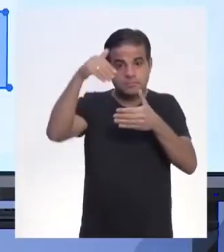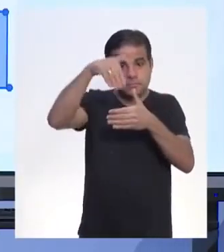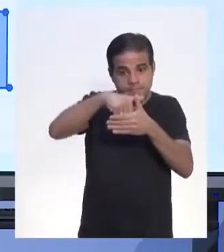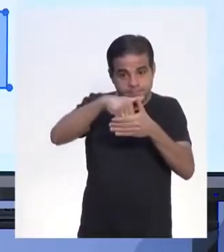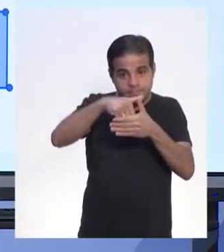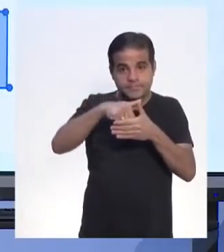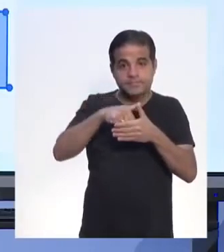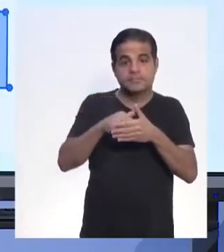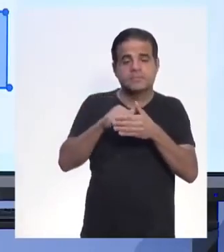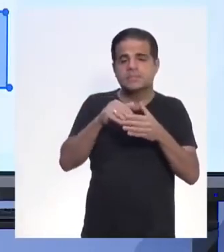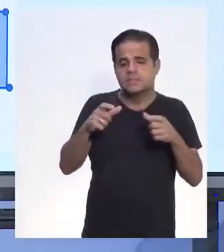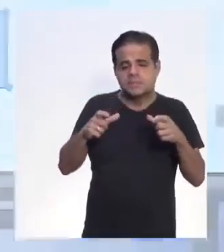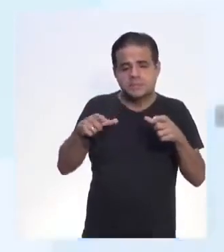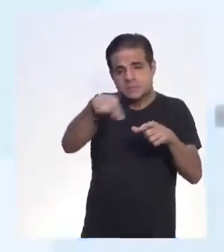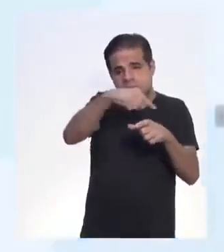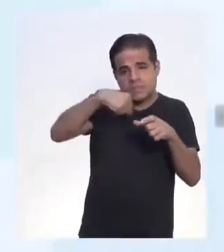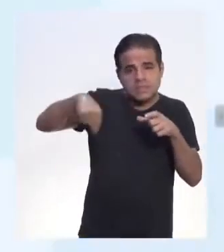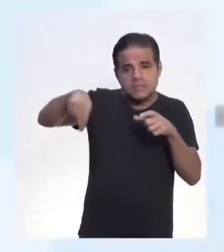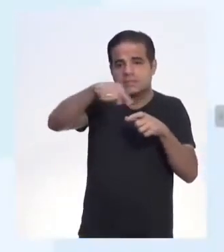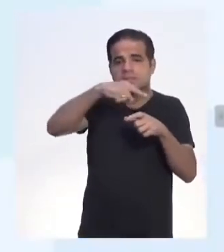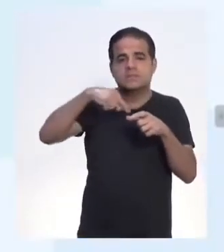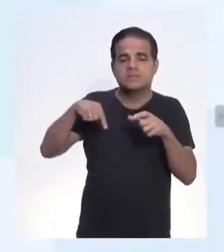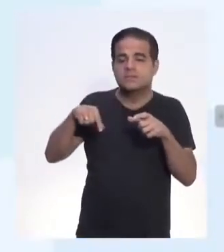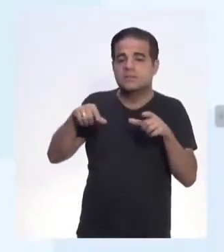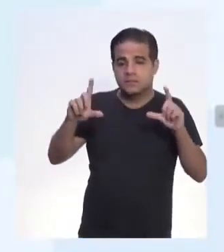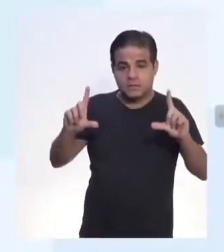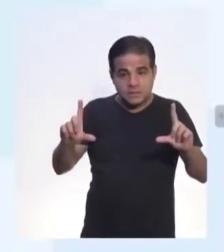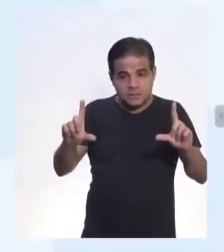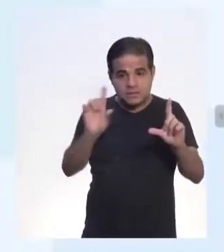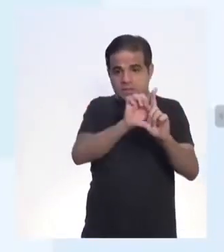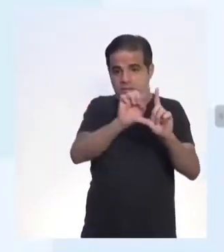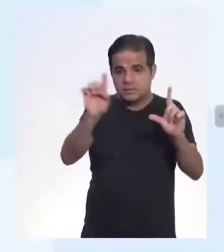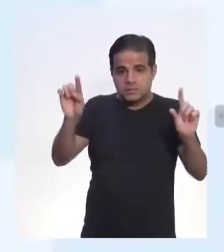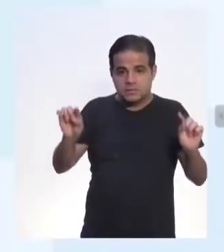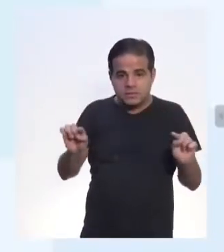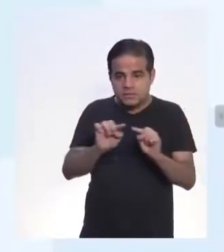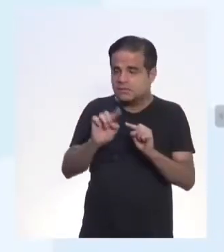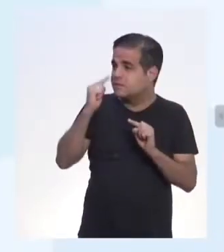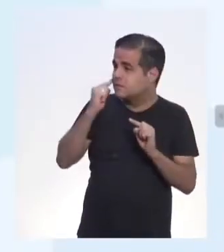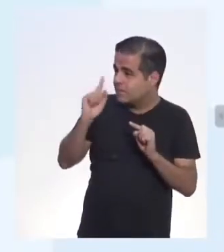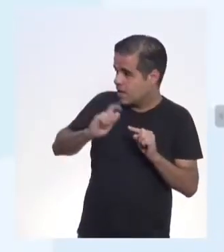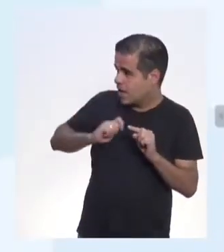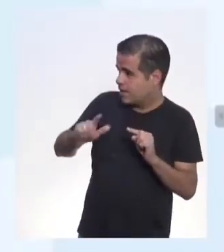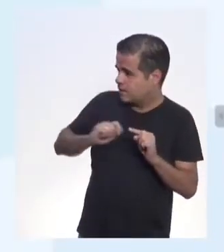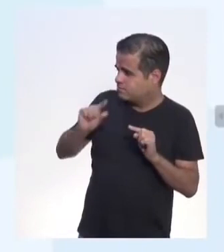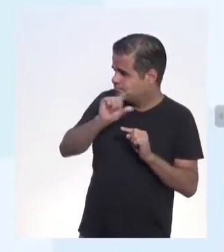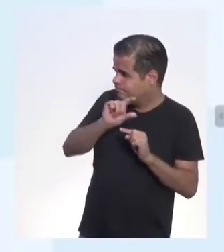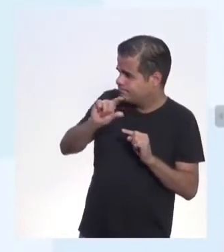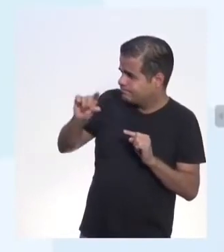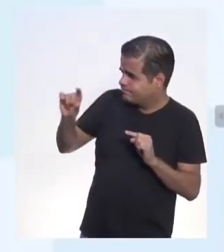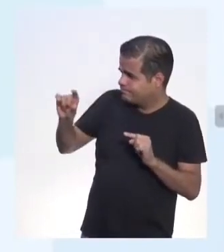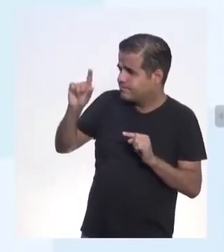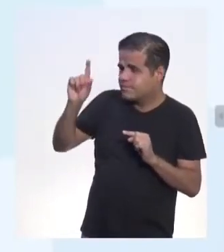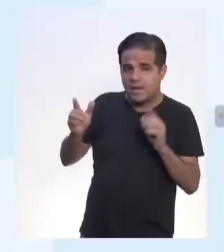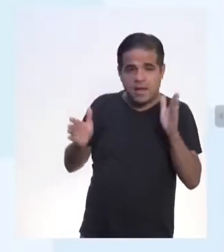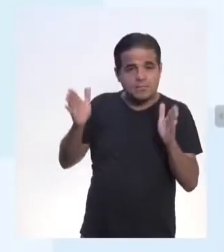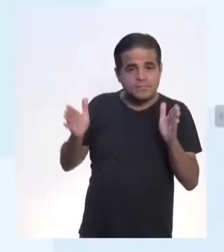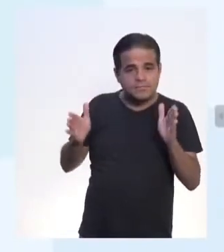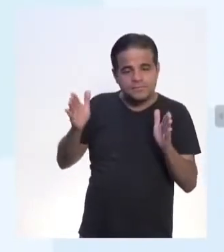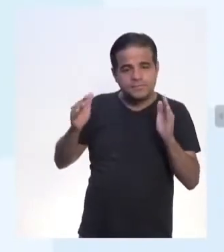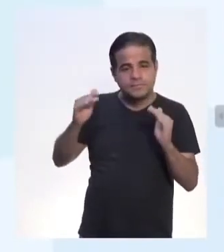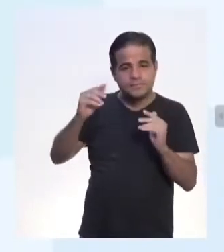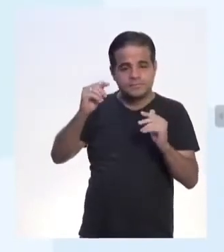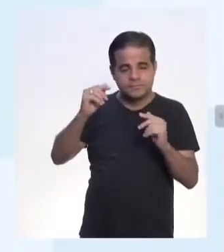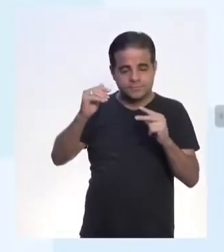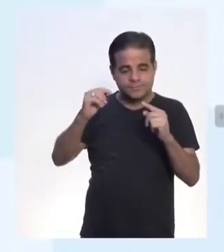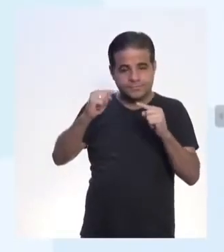internos. Os internos, né, é a parte, no caso aí que está a faixa para vocês em azul, digamos ser essa parte entre as duas paralelas,